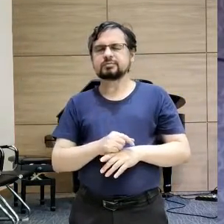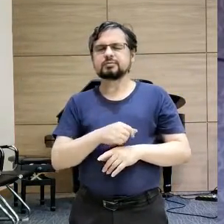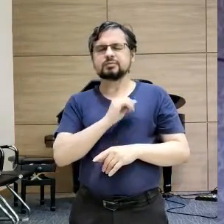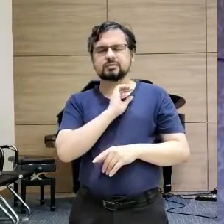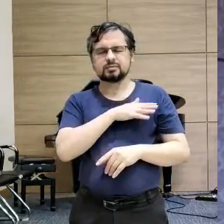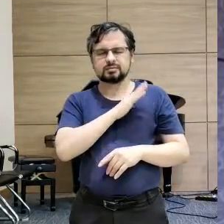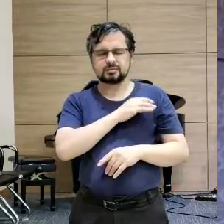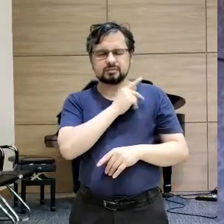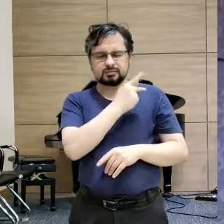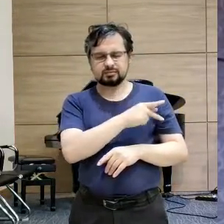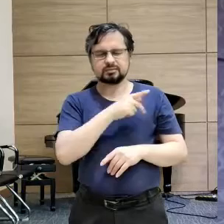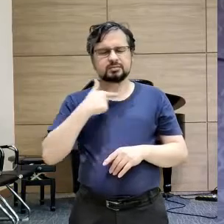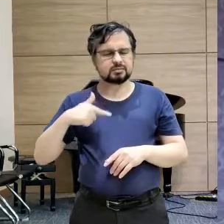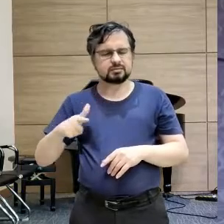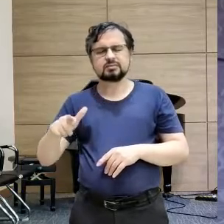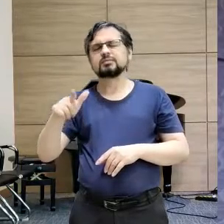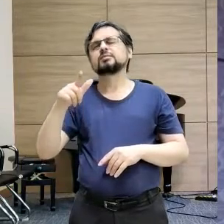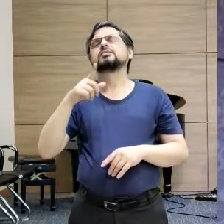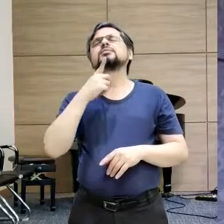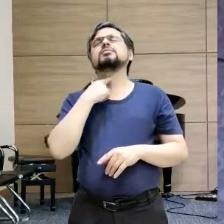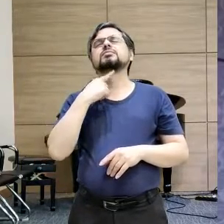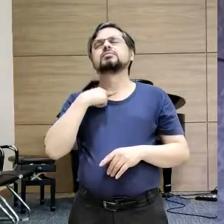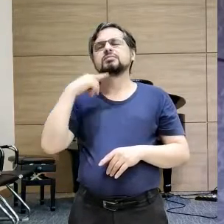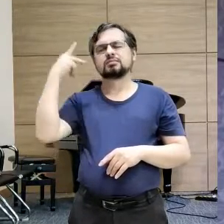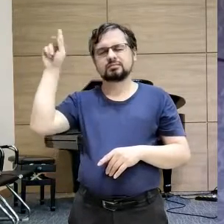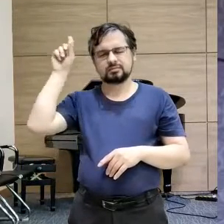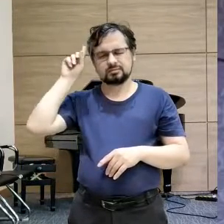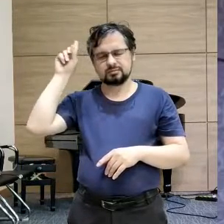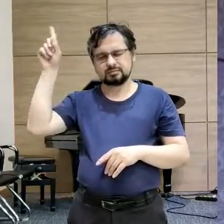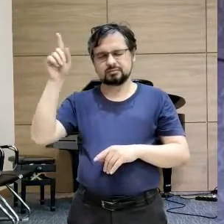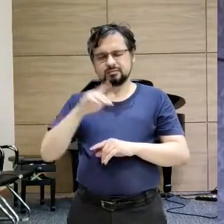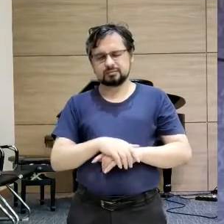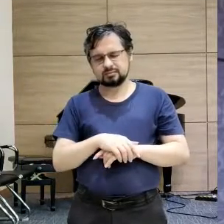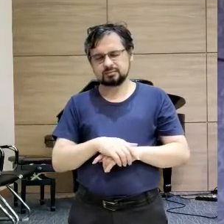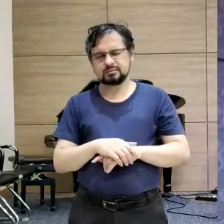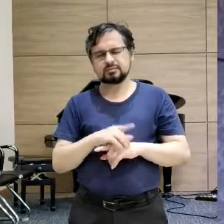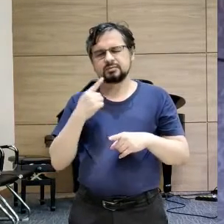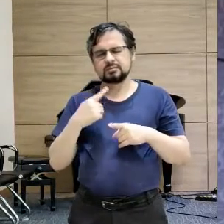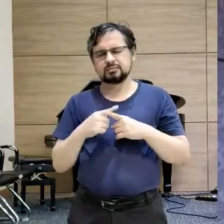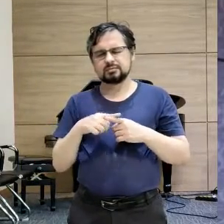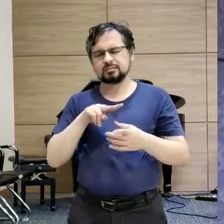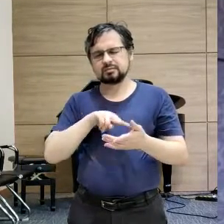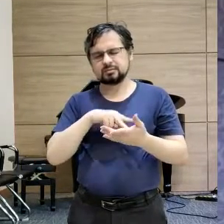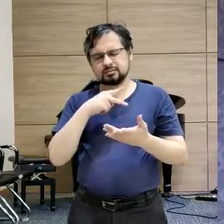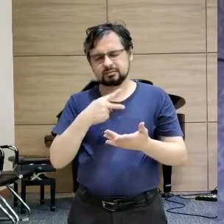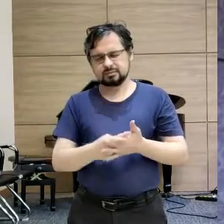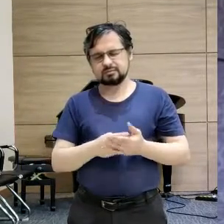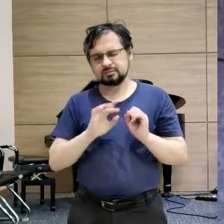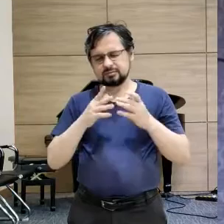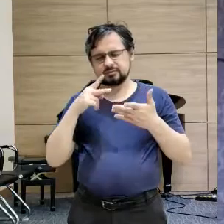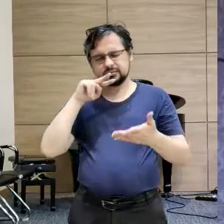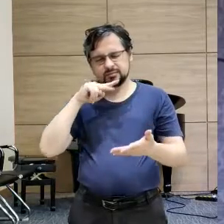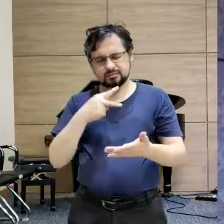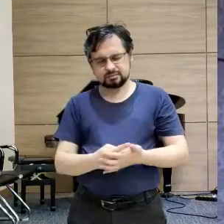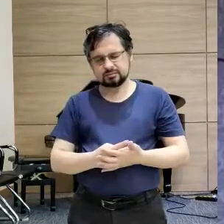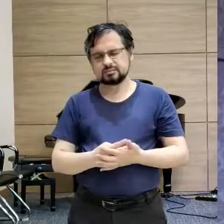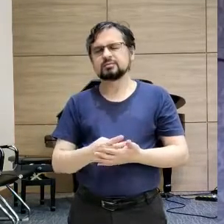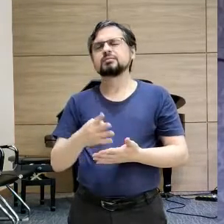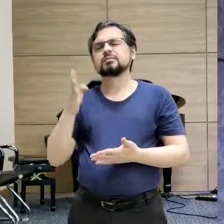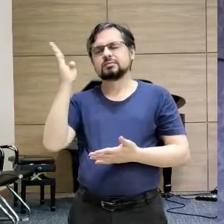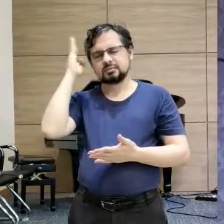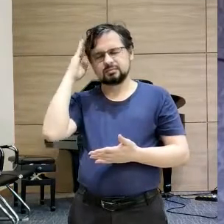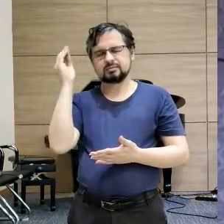por isso ele continuou sendo um homem segundo o seu coração, é que porque ele caiu, e quando ele caiu, ele reconheceu o seu